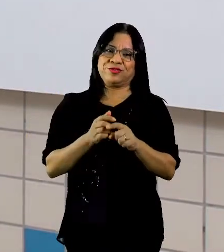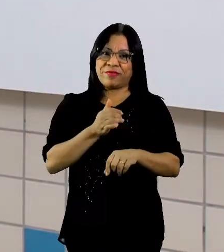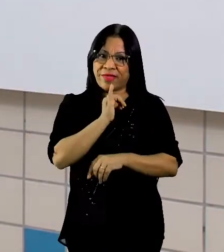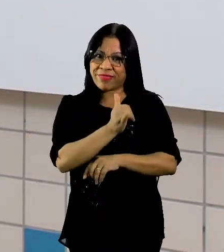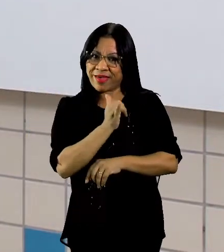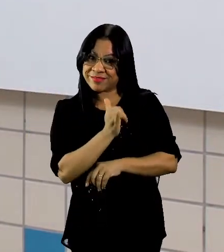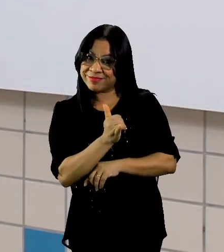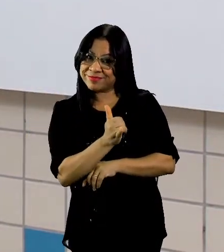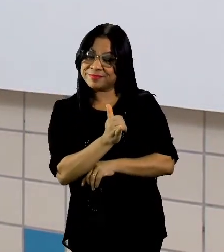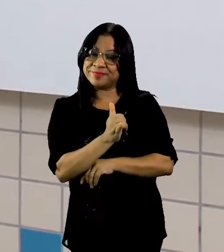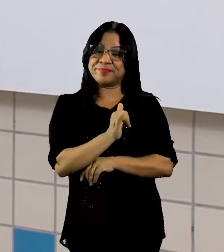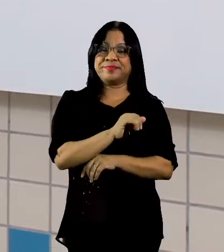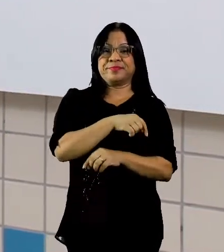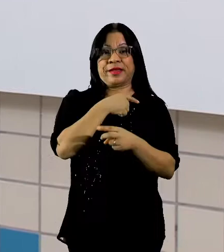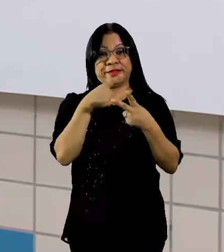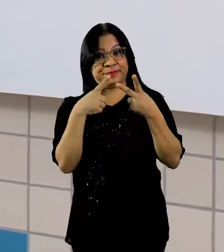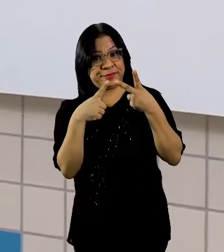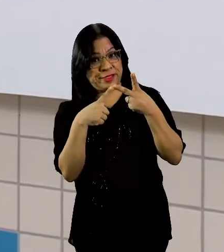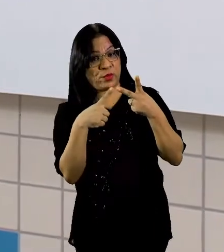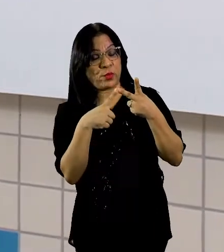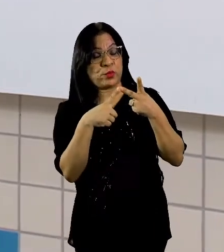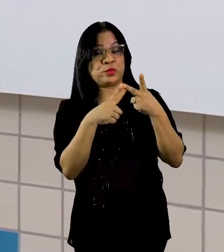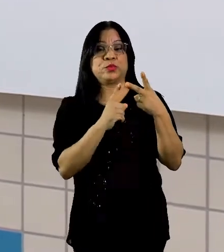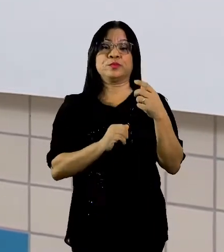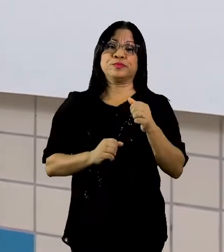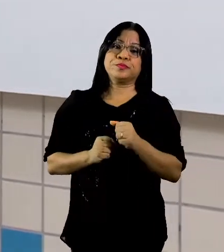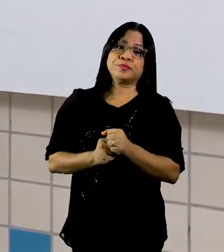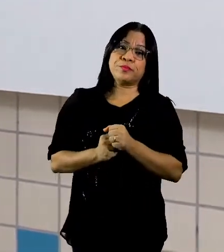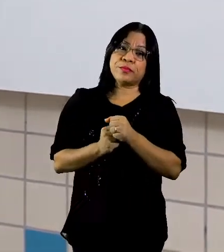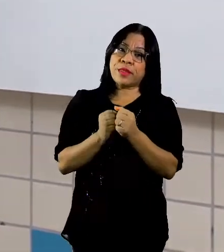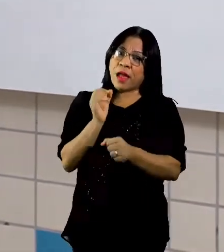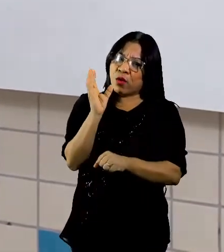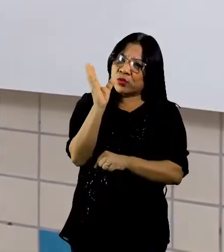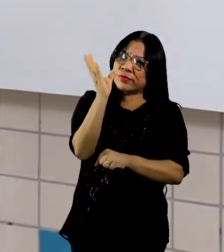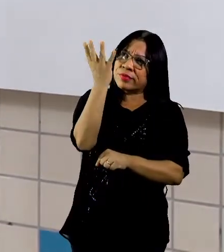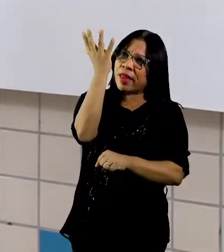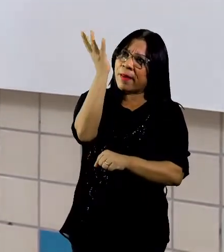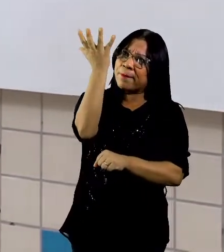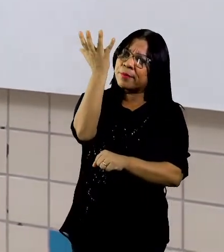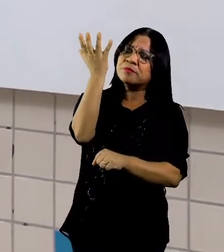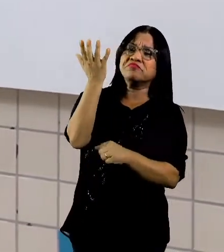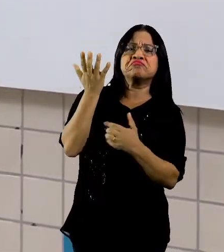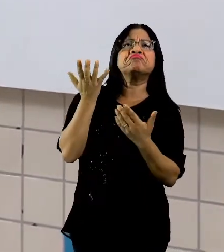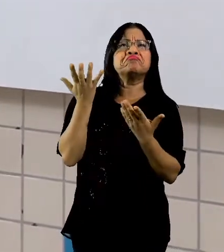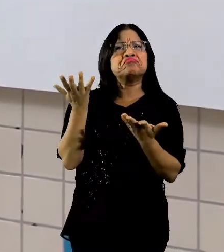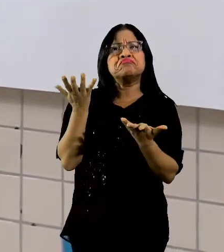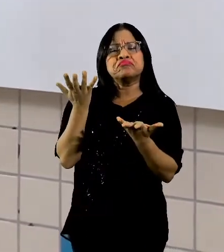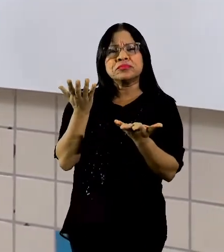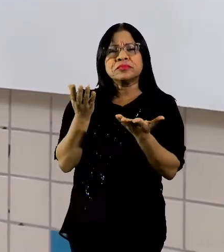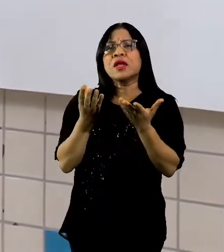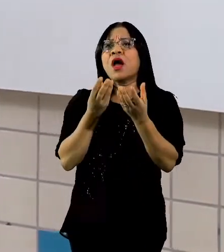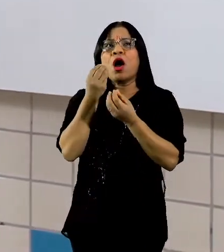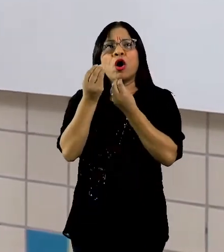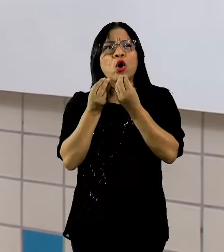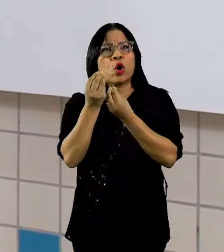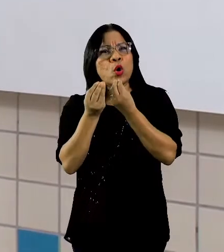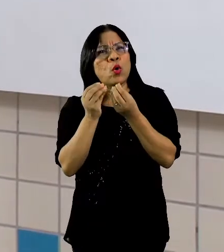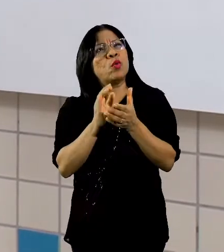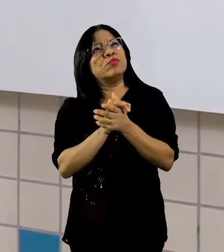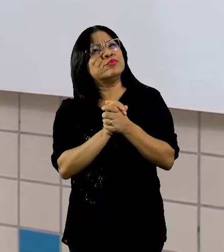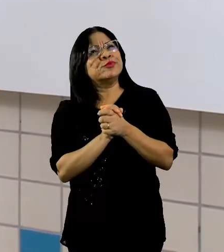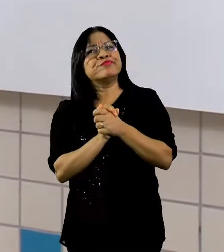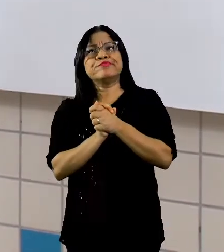Segundo, o tempo. Toda narrativa é situada em um tempo. Como identificar,